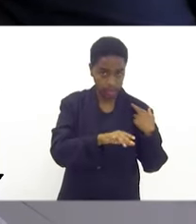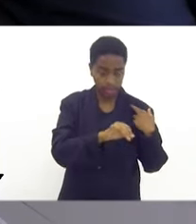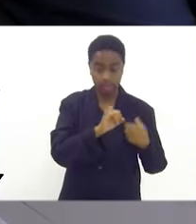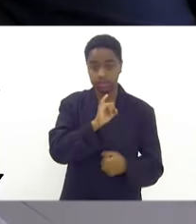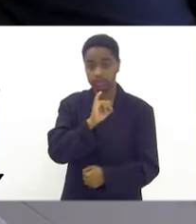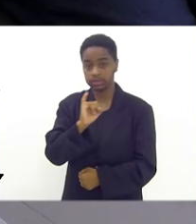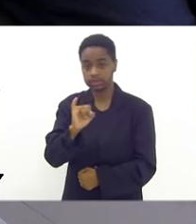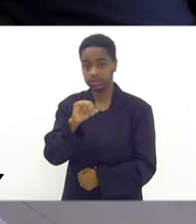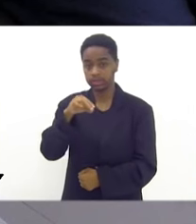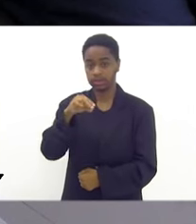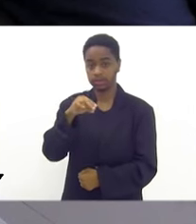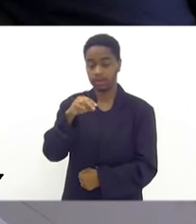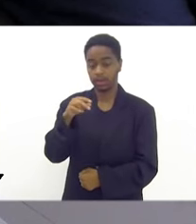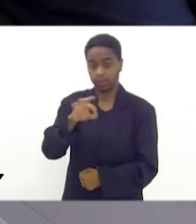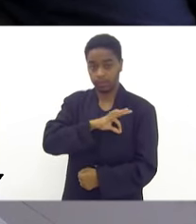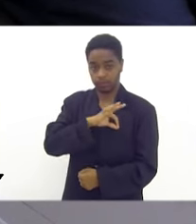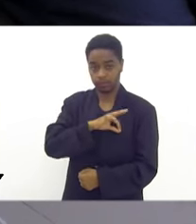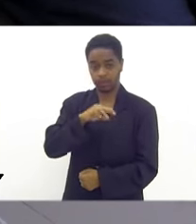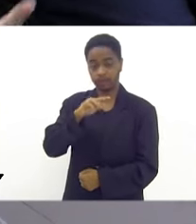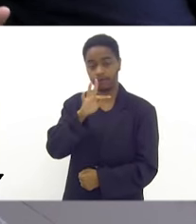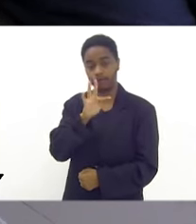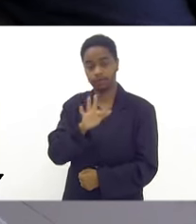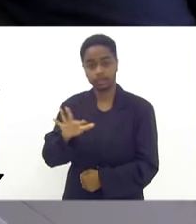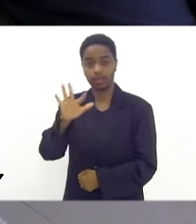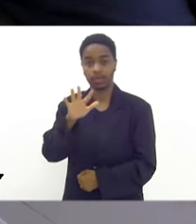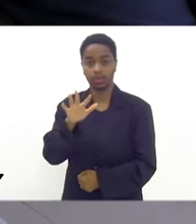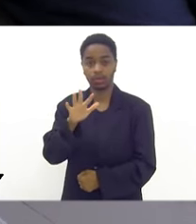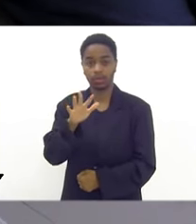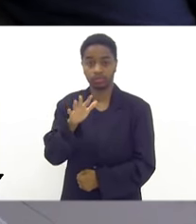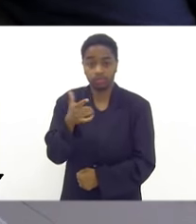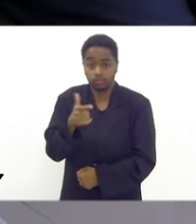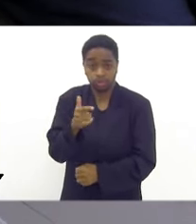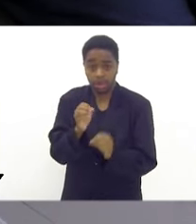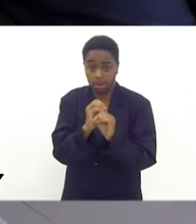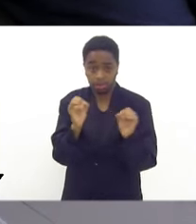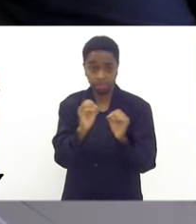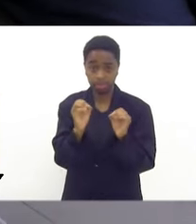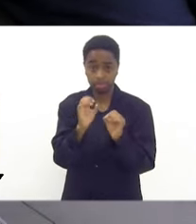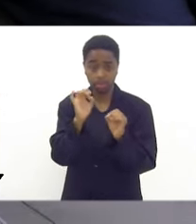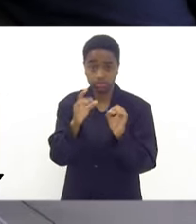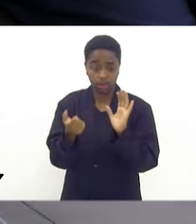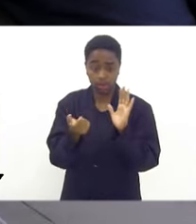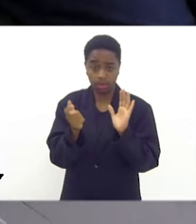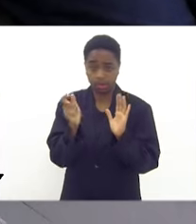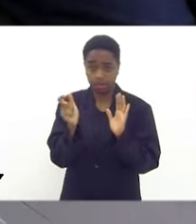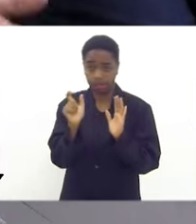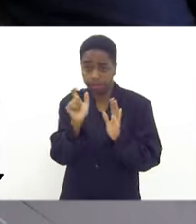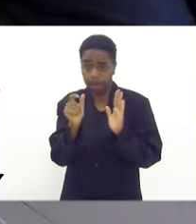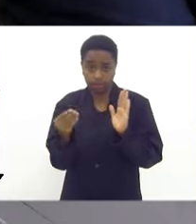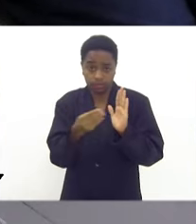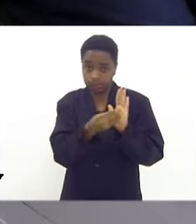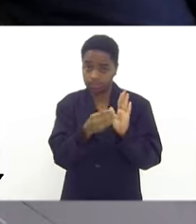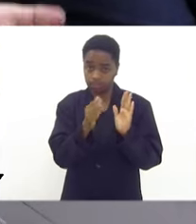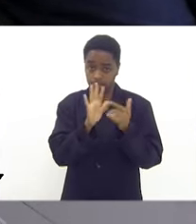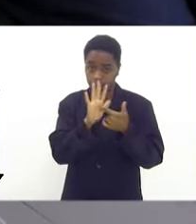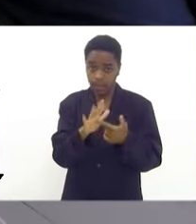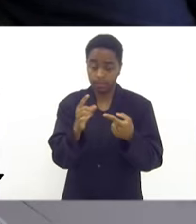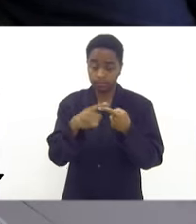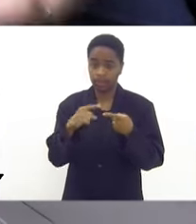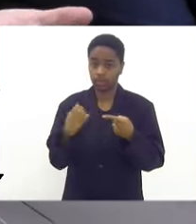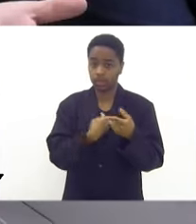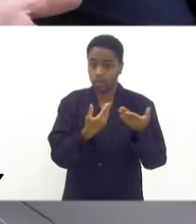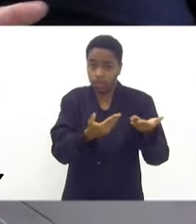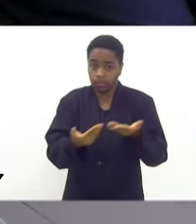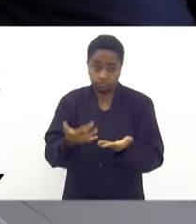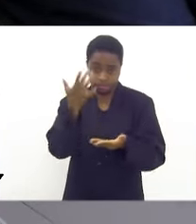o nepon da Polícia Federal sequer existe ele só existe na sigla verdade é essa que a gente tá convocando aqui o cara